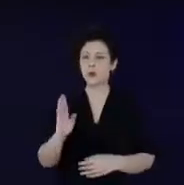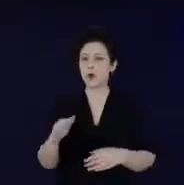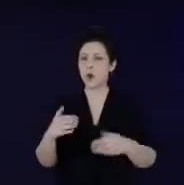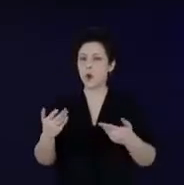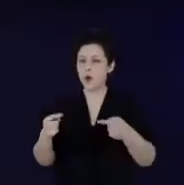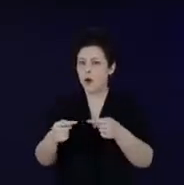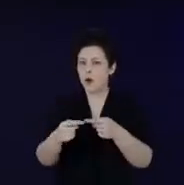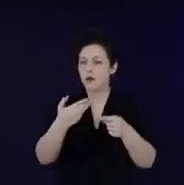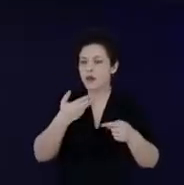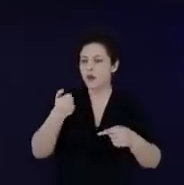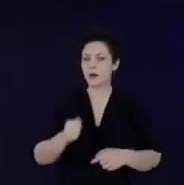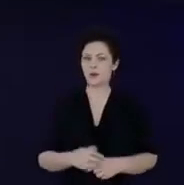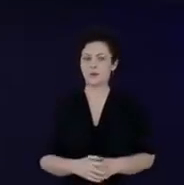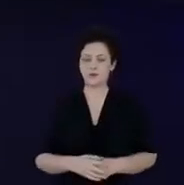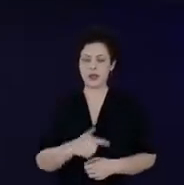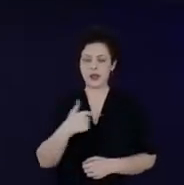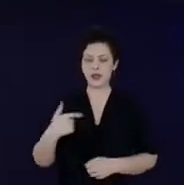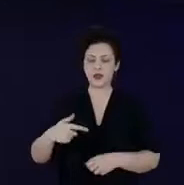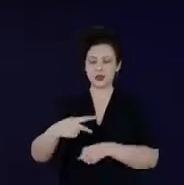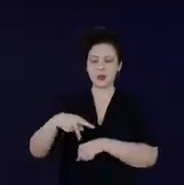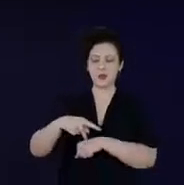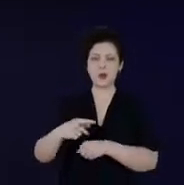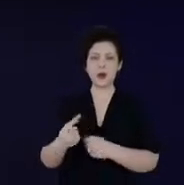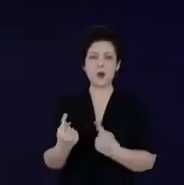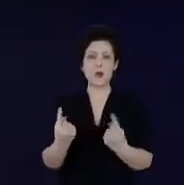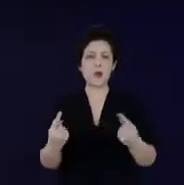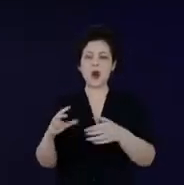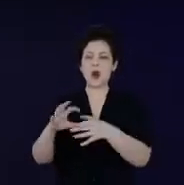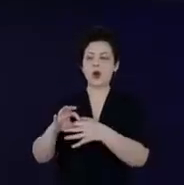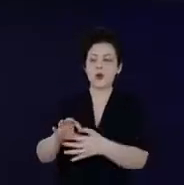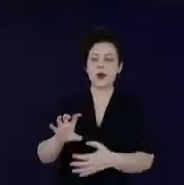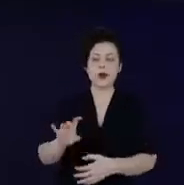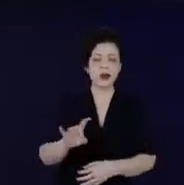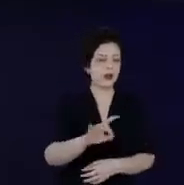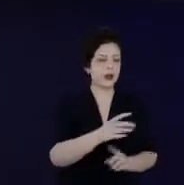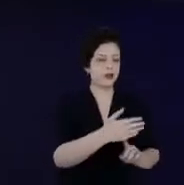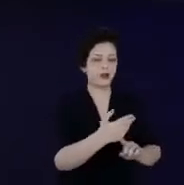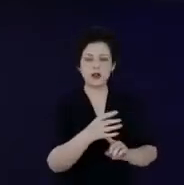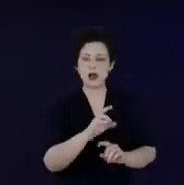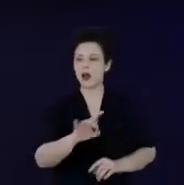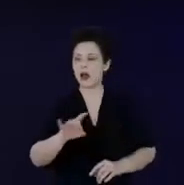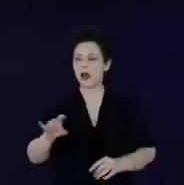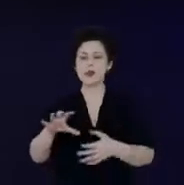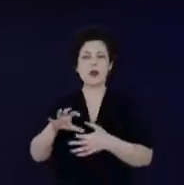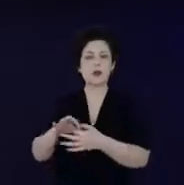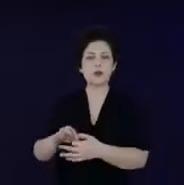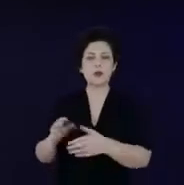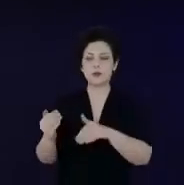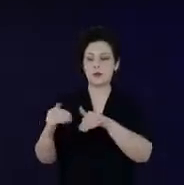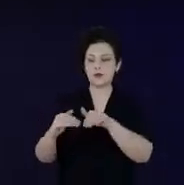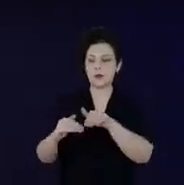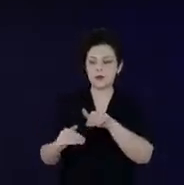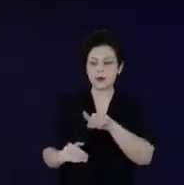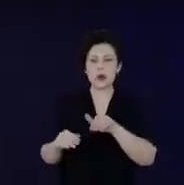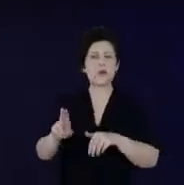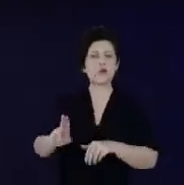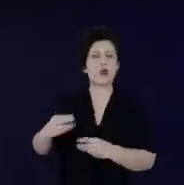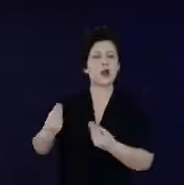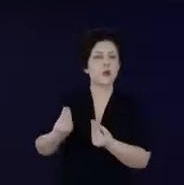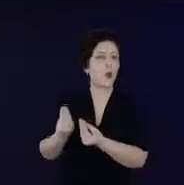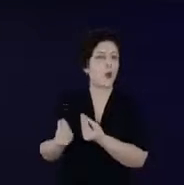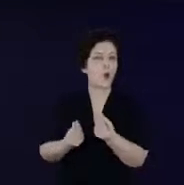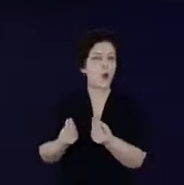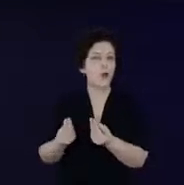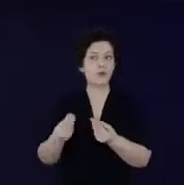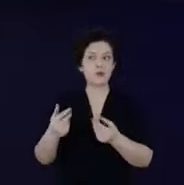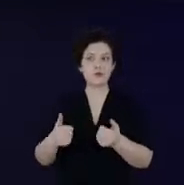na China, quais são as situações em que cada tecnologia, cada uma dessas tecnologias de armazenamento, tem sido utilizadas com mais